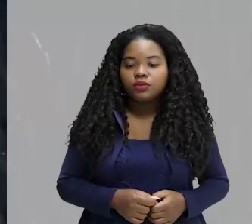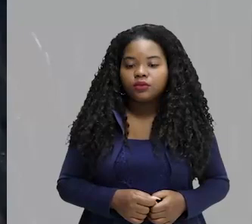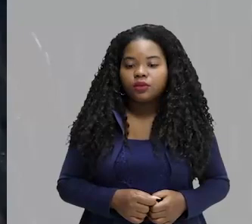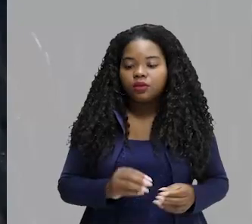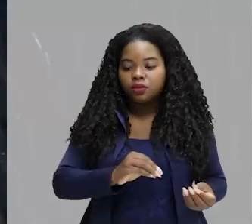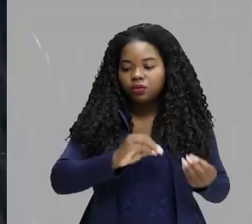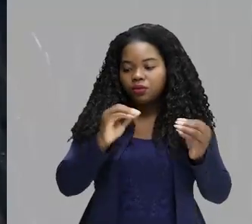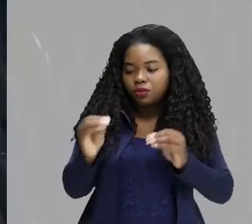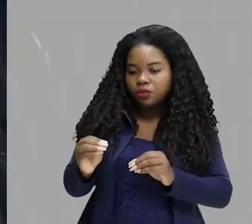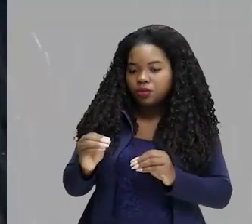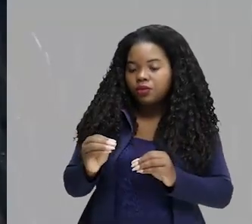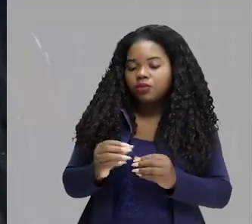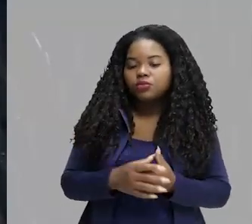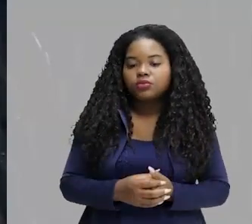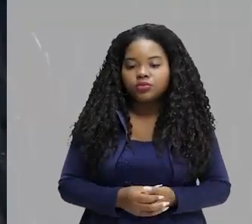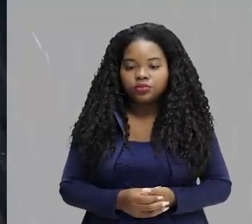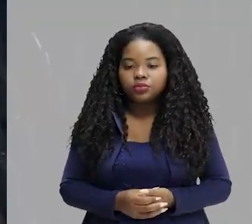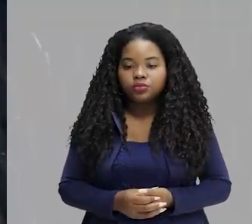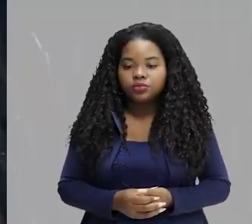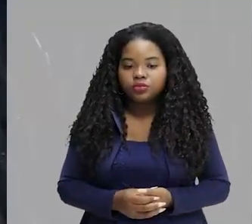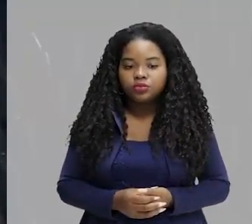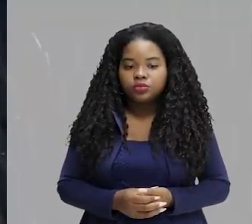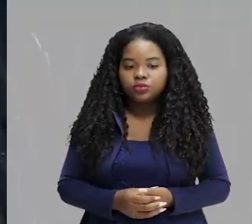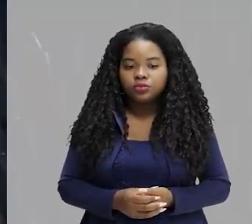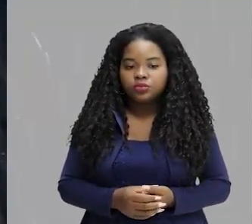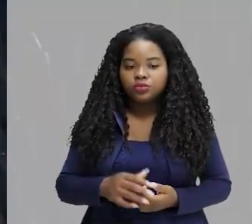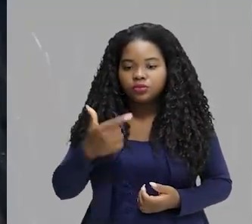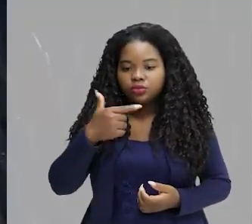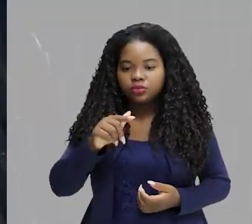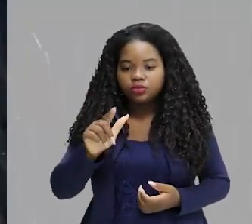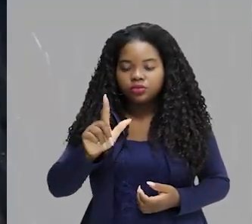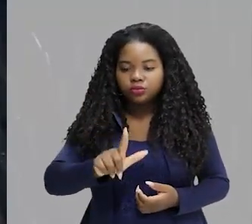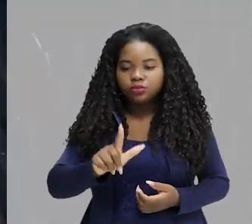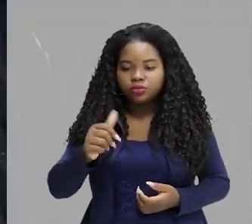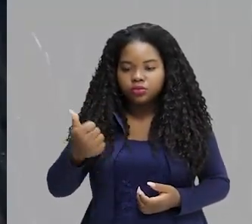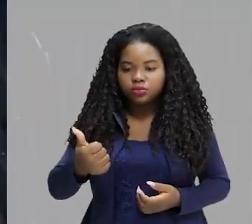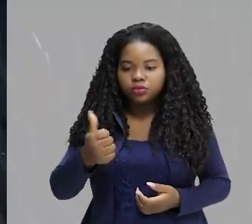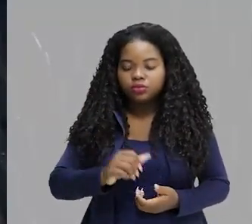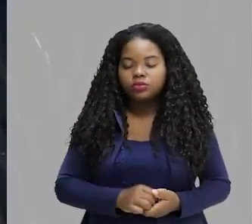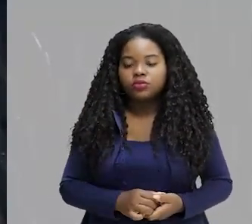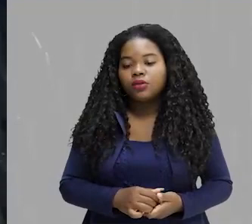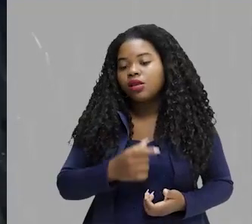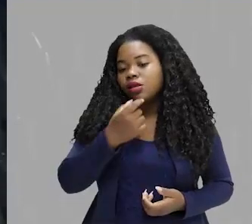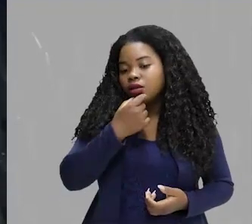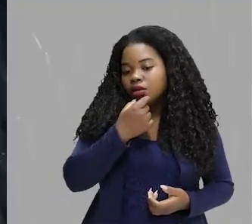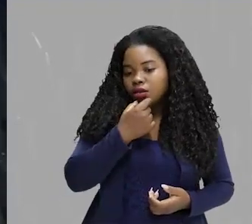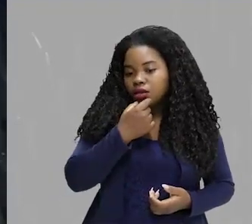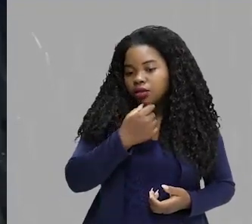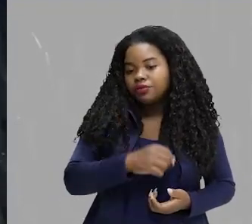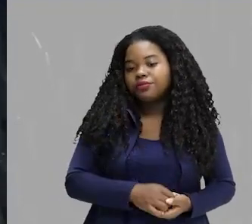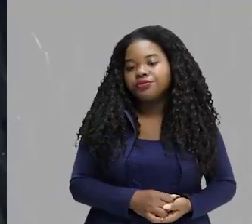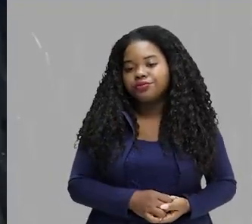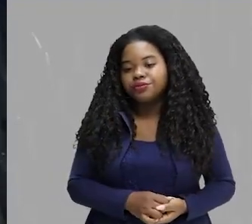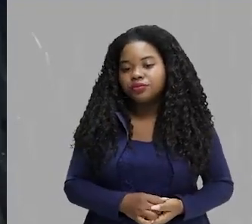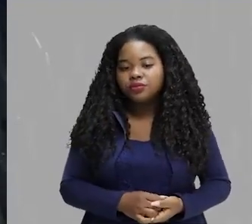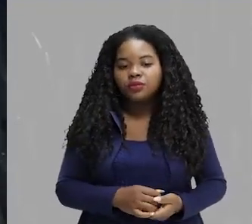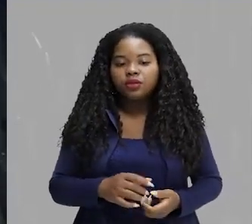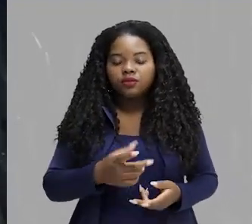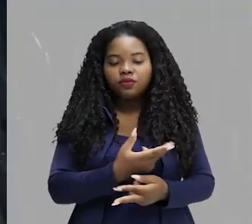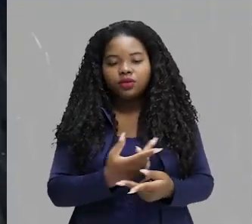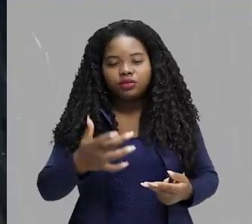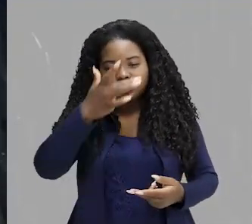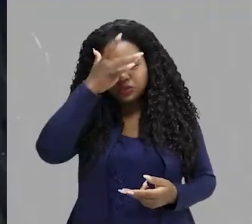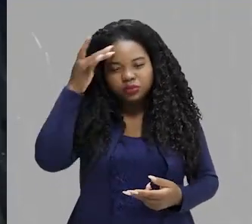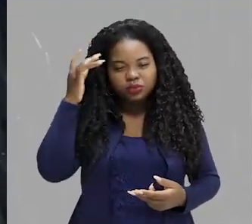escreve na sua língua materna, que seria, por exemplo, o hindu. Ela escreve em inglês e ela é criticada por alguns pares